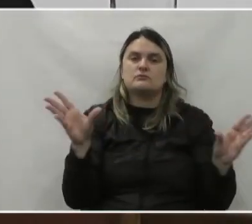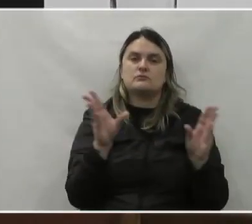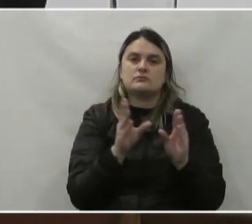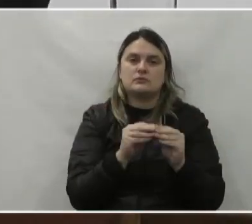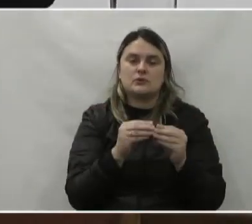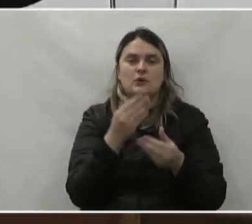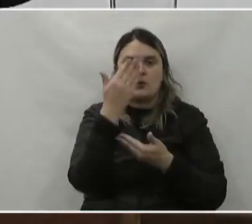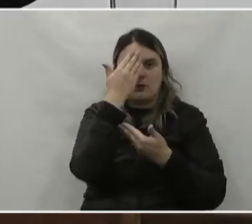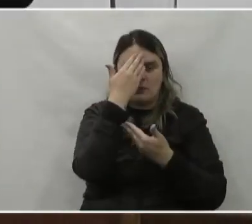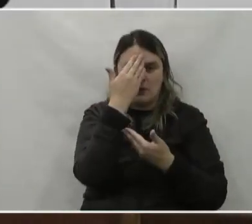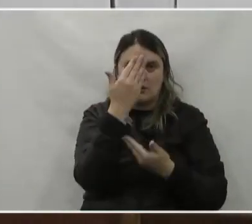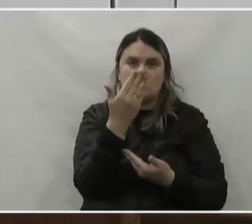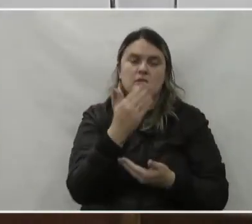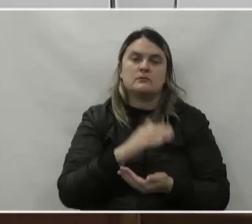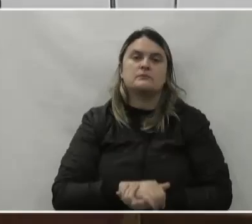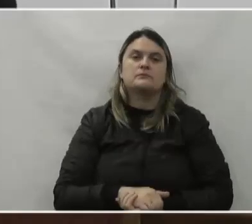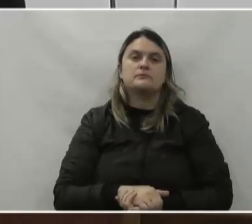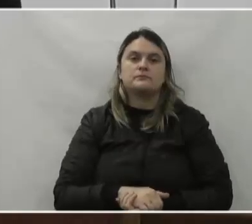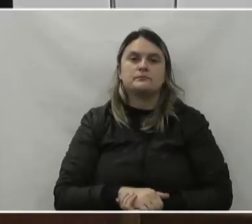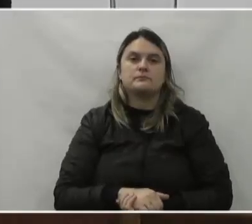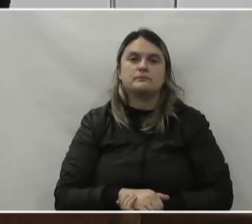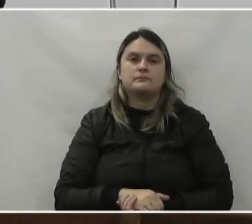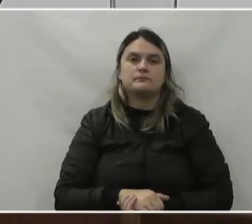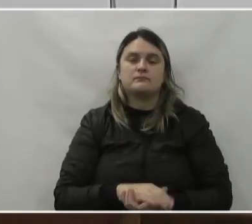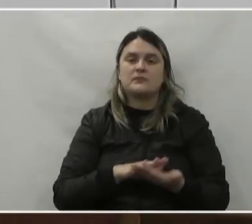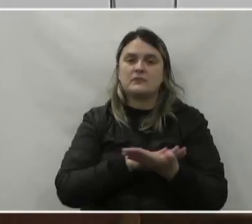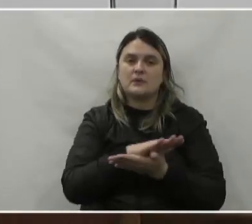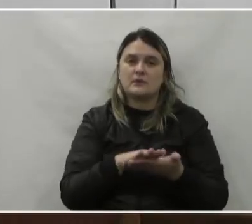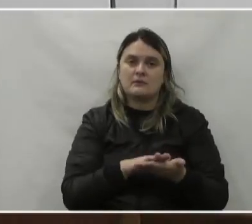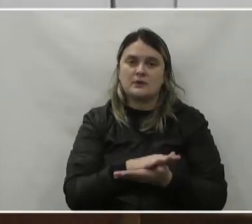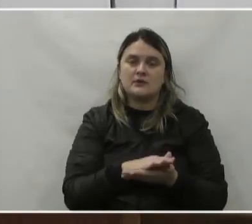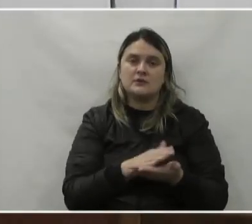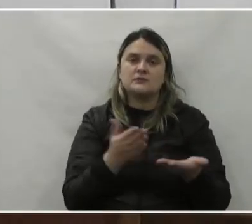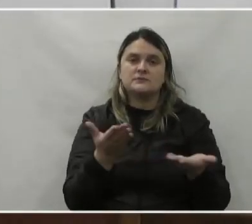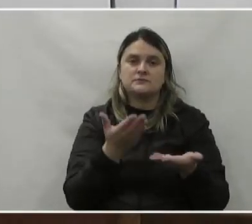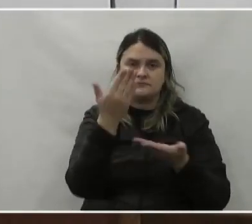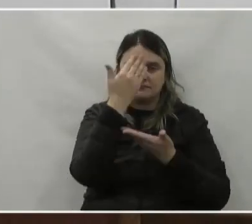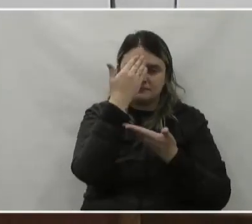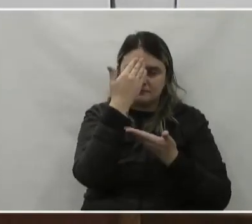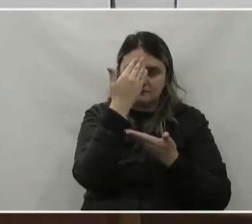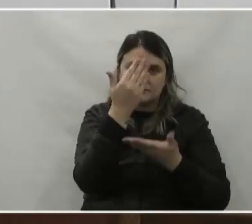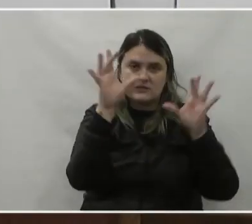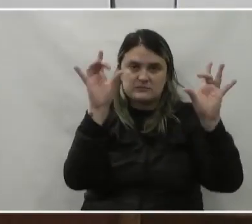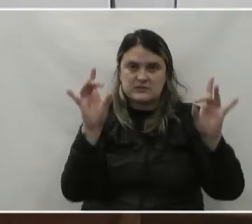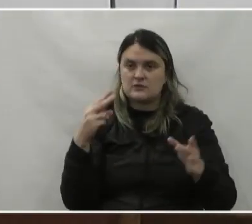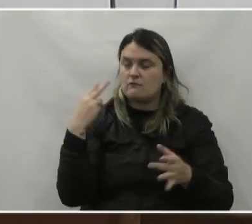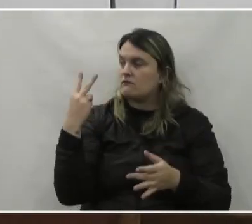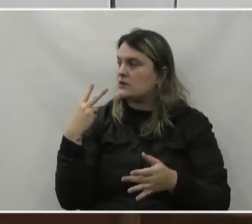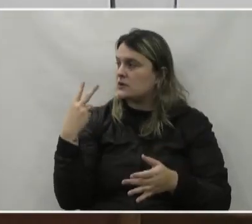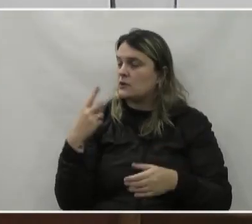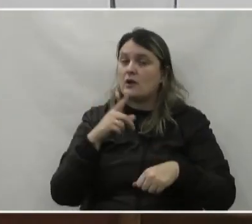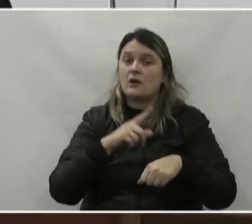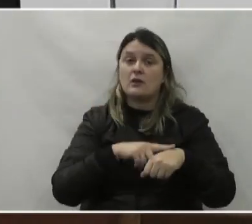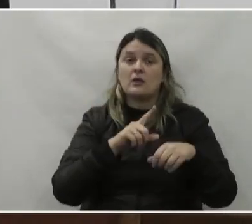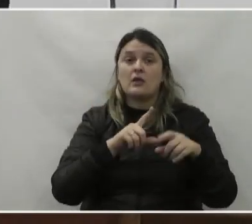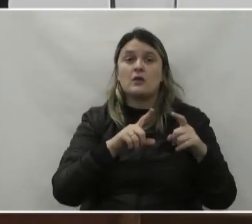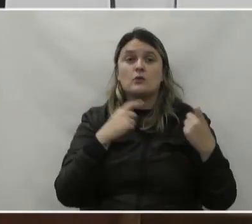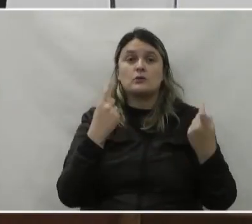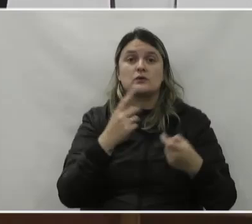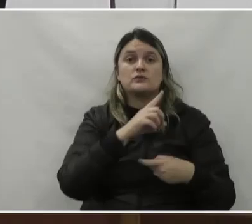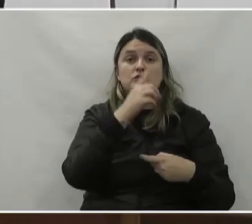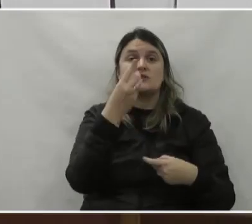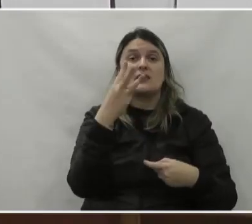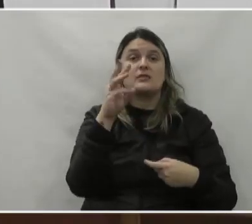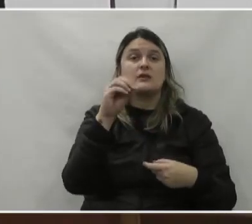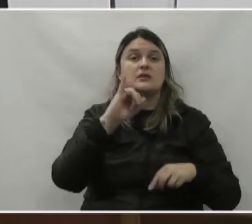nessa noite. E nada mais havendo, eu agradeço aos senhores vereadores, e a próxima reunião ordinária será no dia